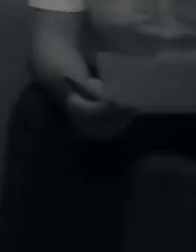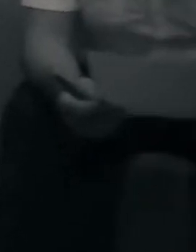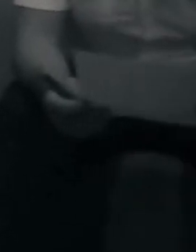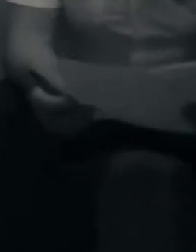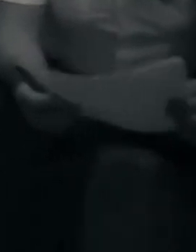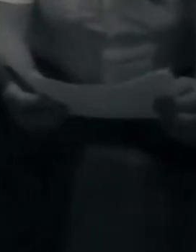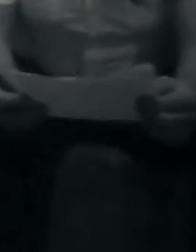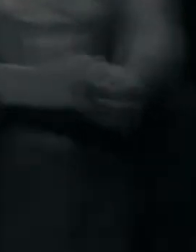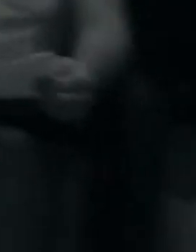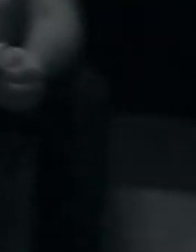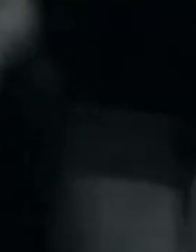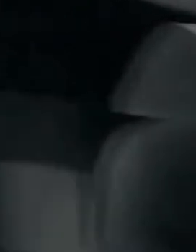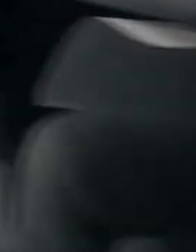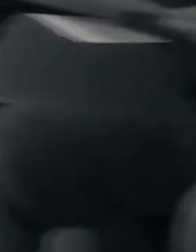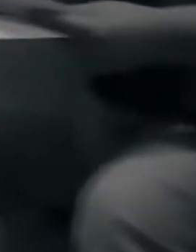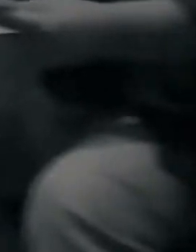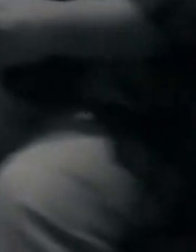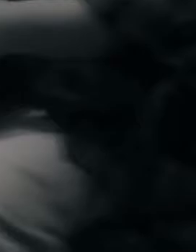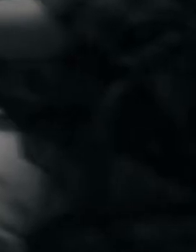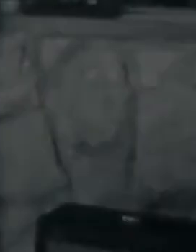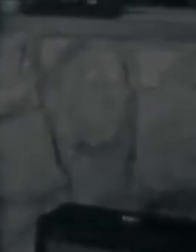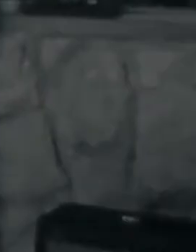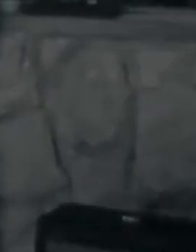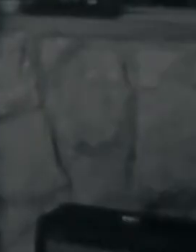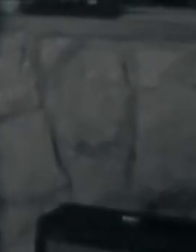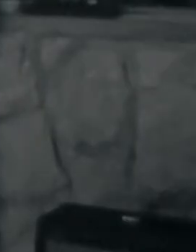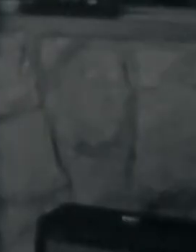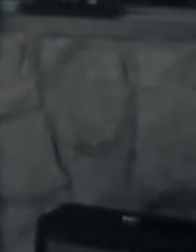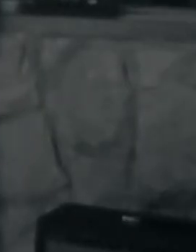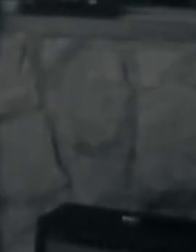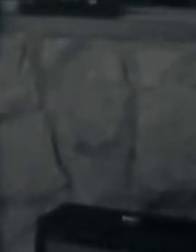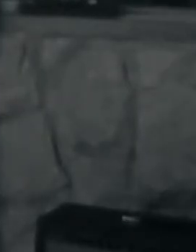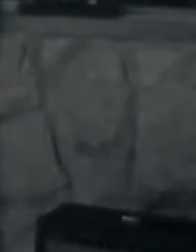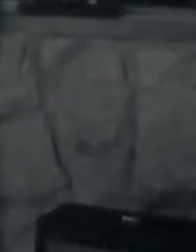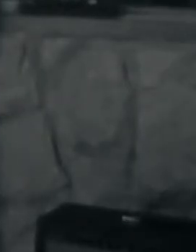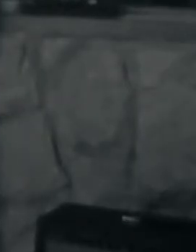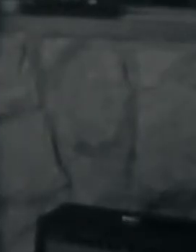Chegar, tem gongue, tem ganzé,